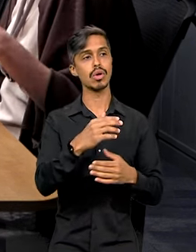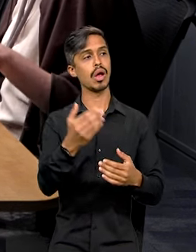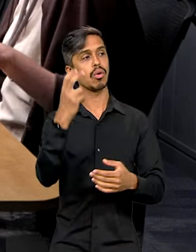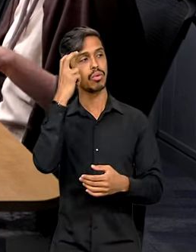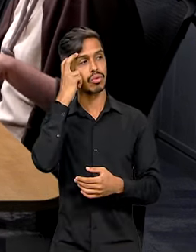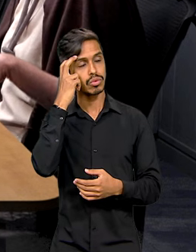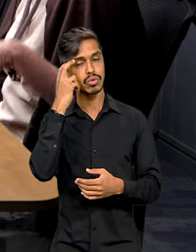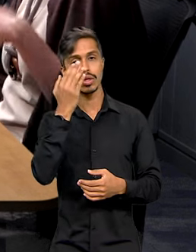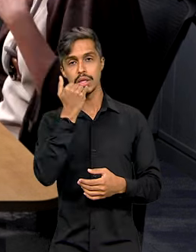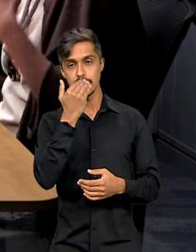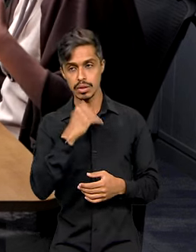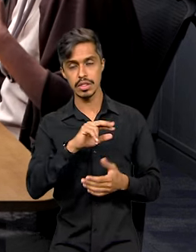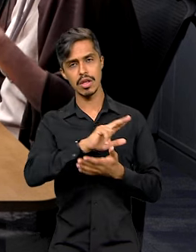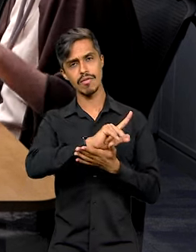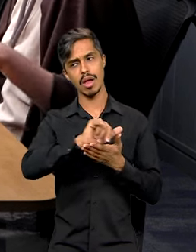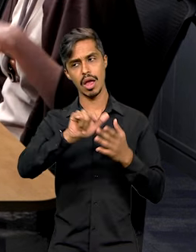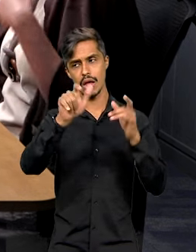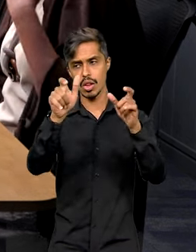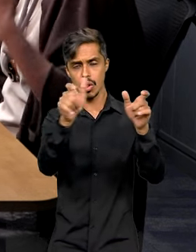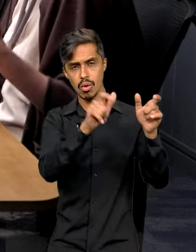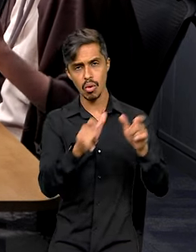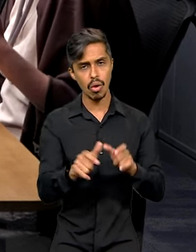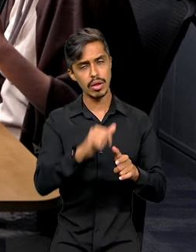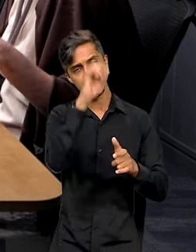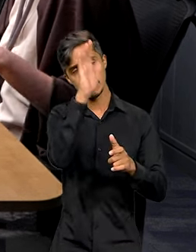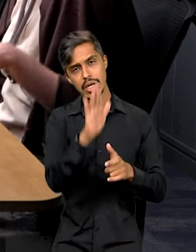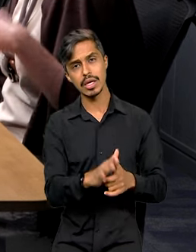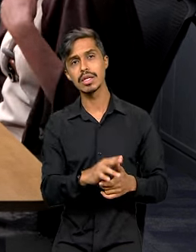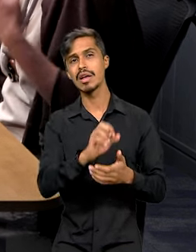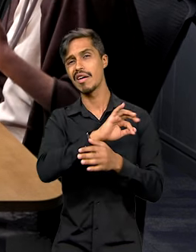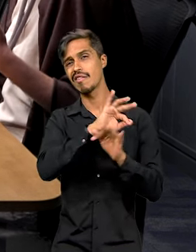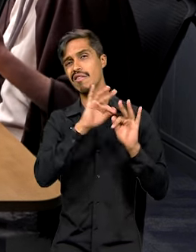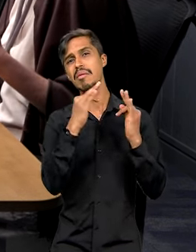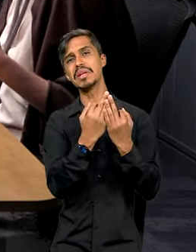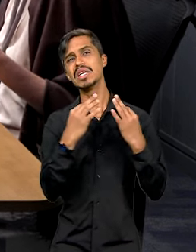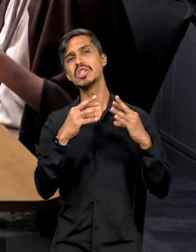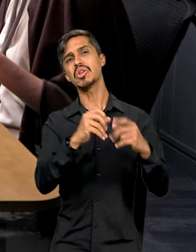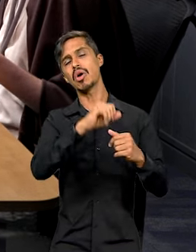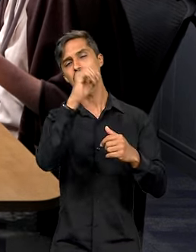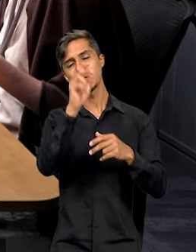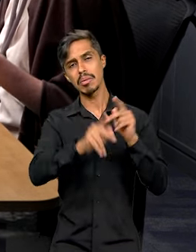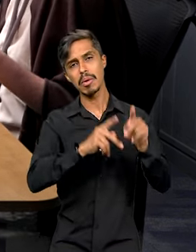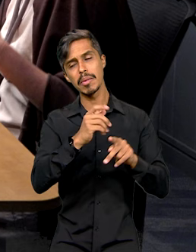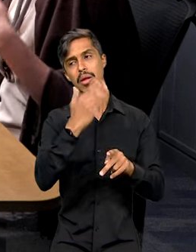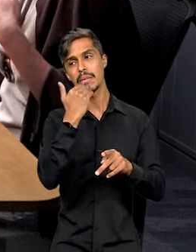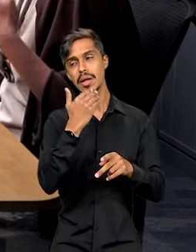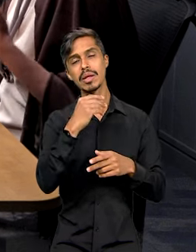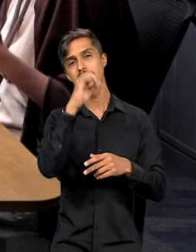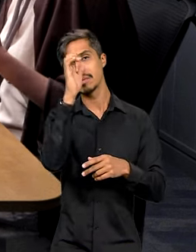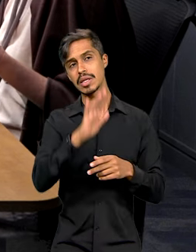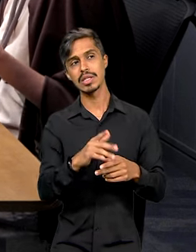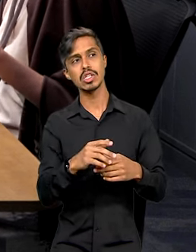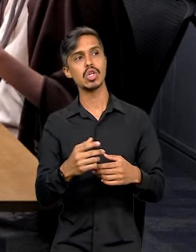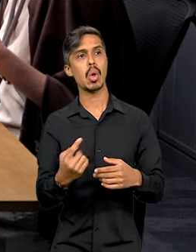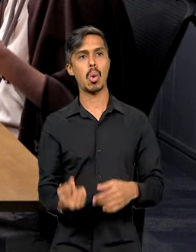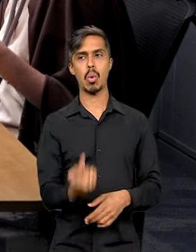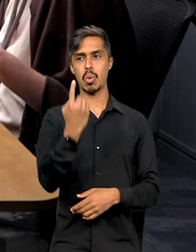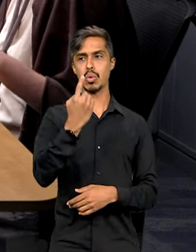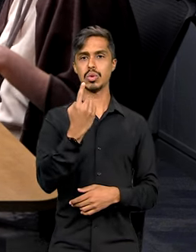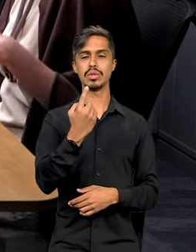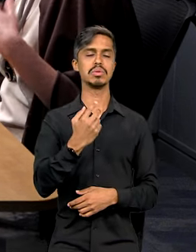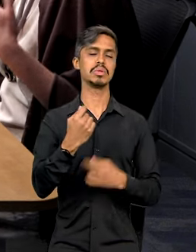com os hábitos alimentares das diferentes regiões das famílias brasileiras e que o prato da população brasileira não precisa ser um prato